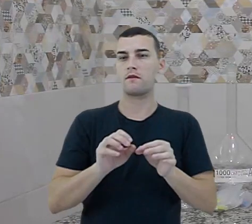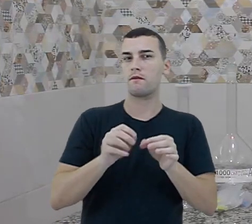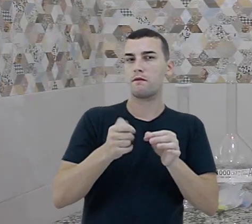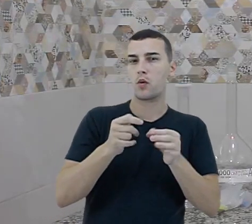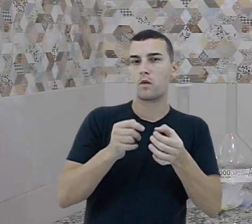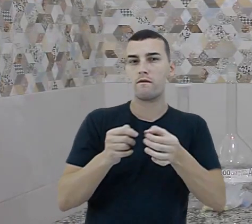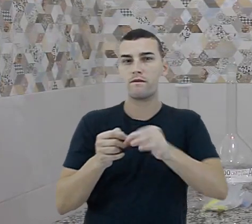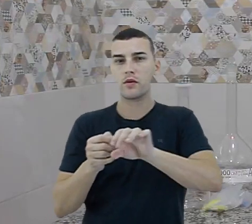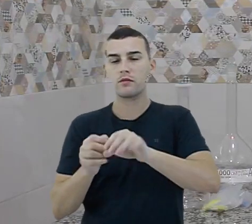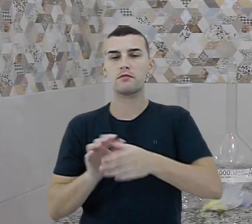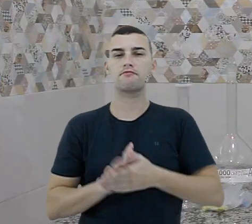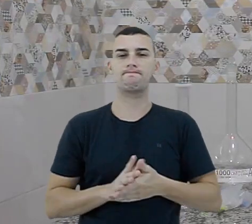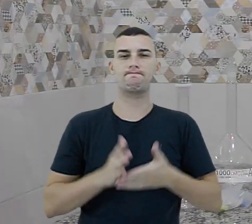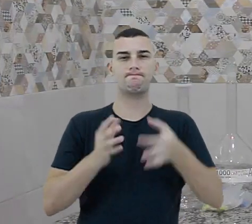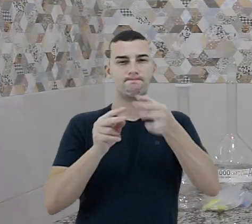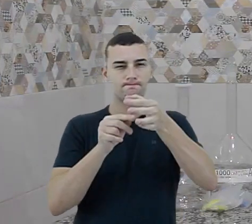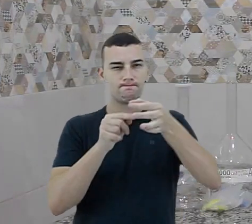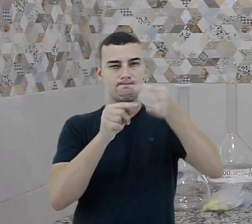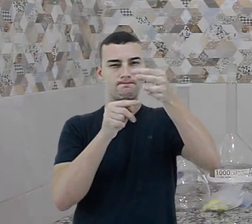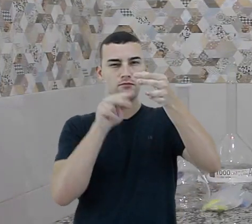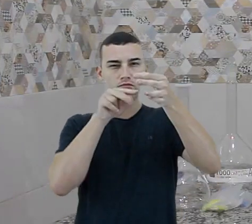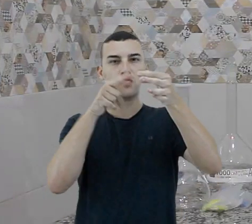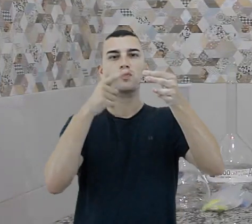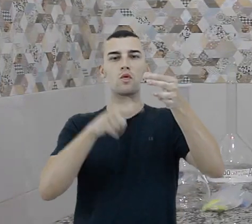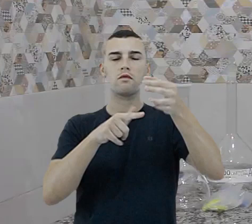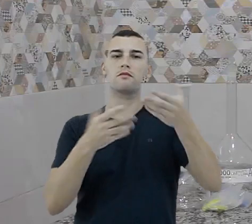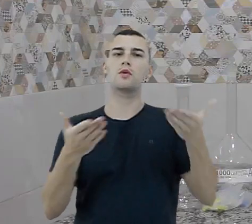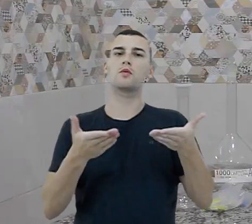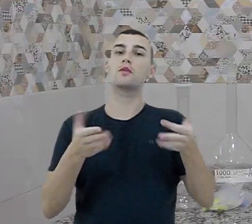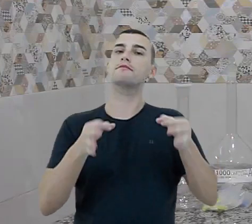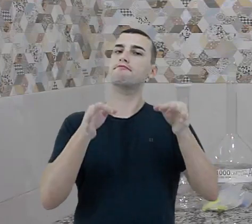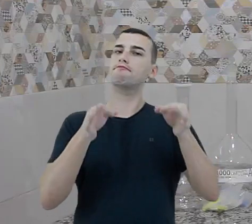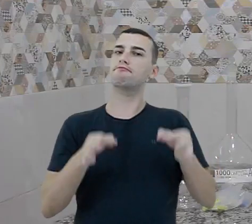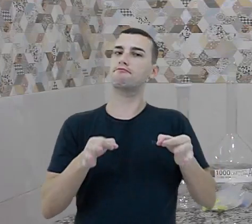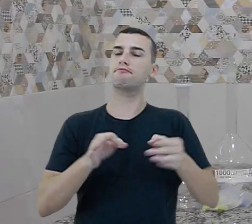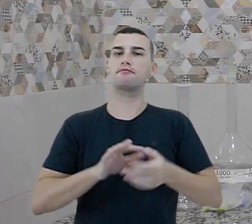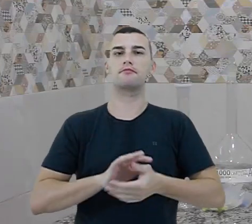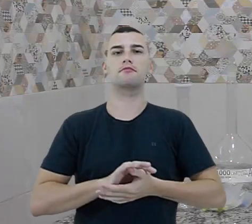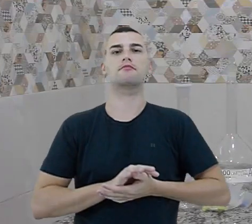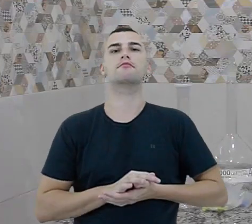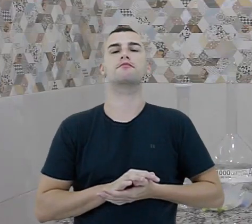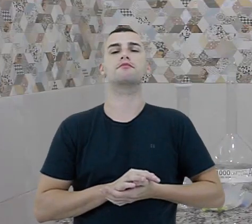corrigindo. Então aqui, ó, agora eu tenho o meu volume correto.